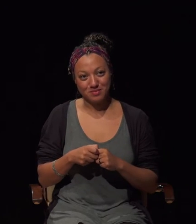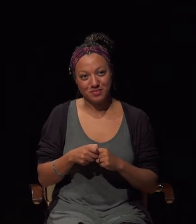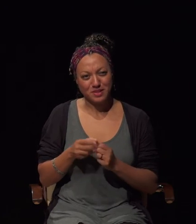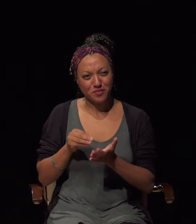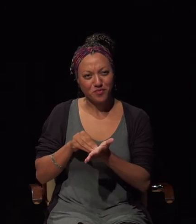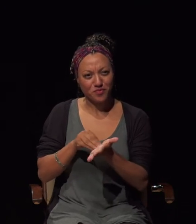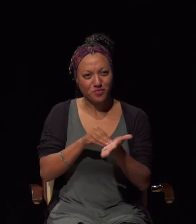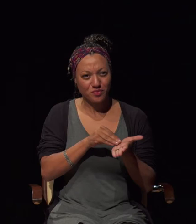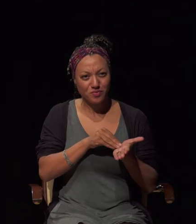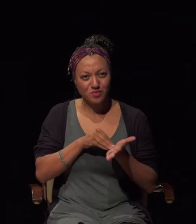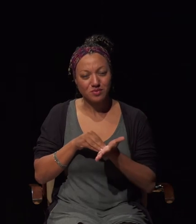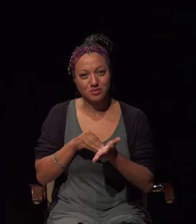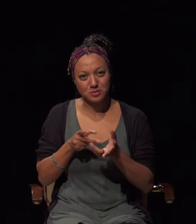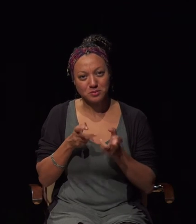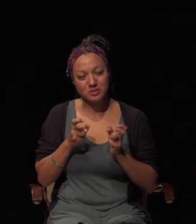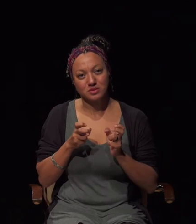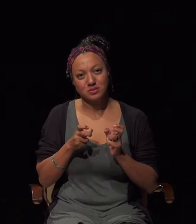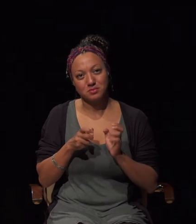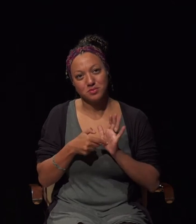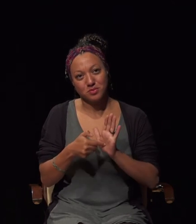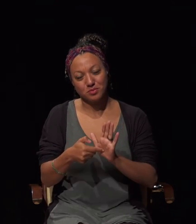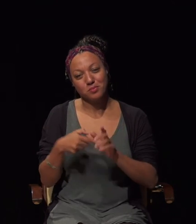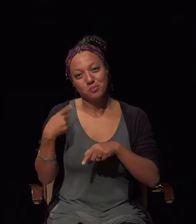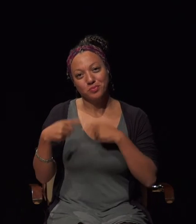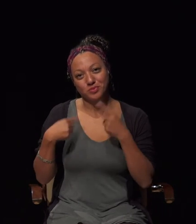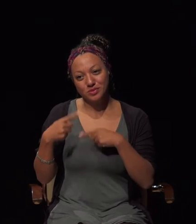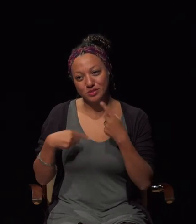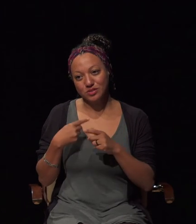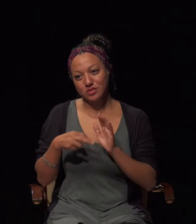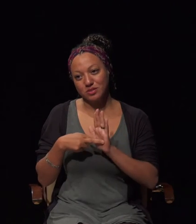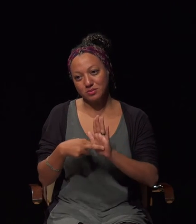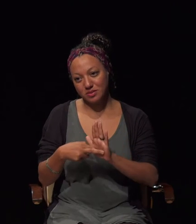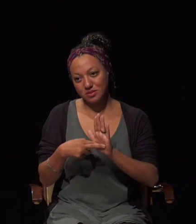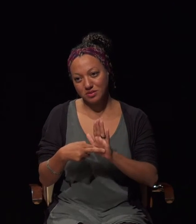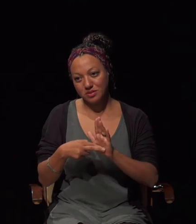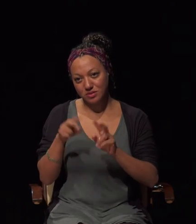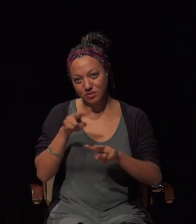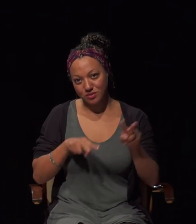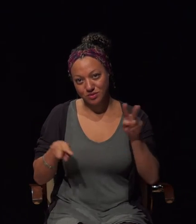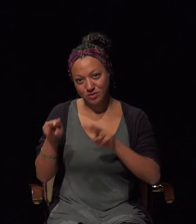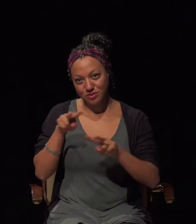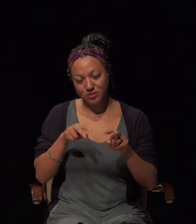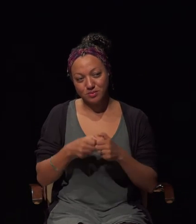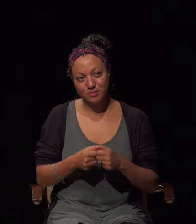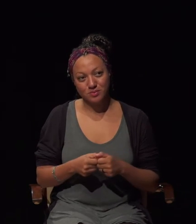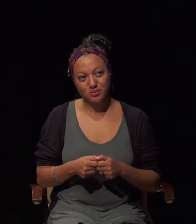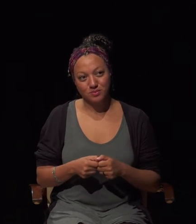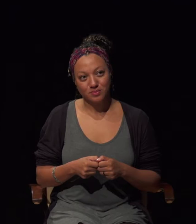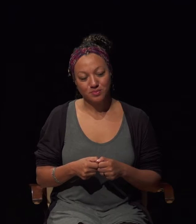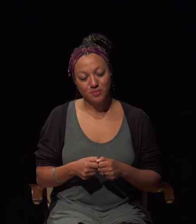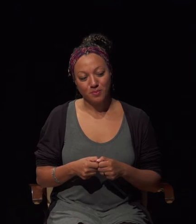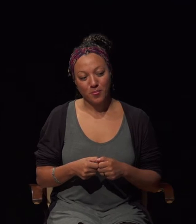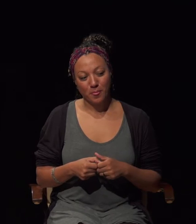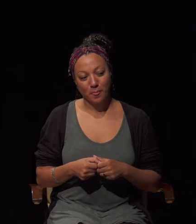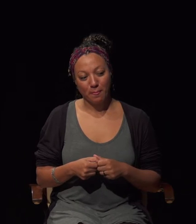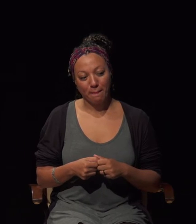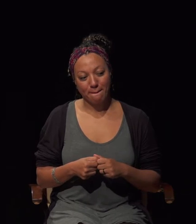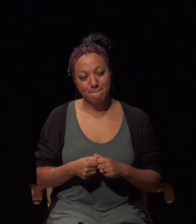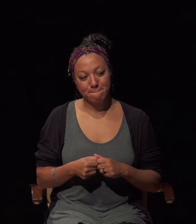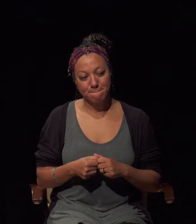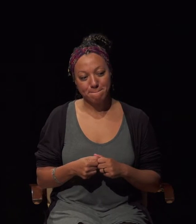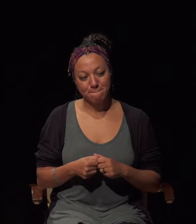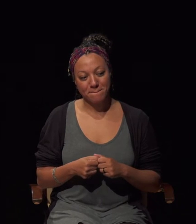é muito reveladora do que eu estou chamando de políticas de representação visual eh por